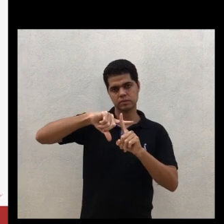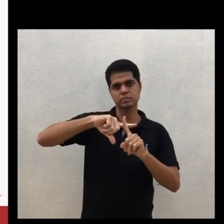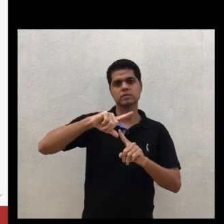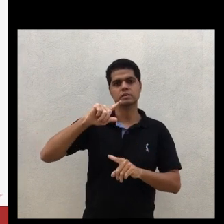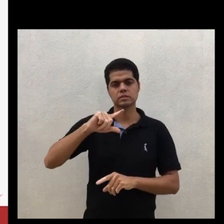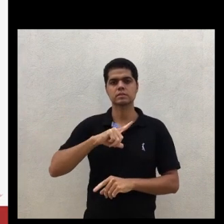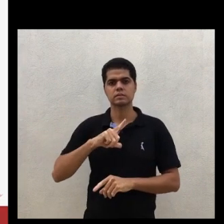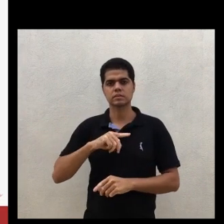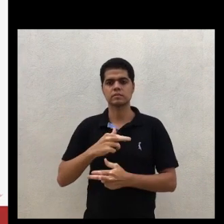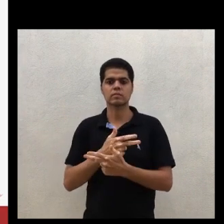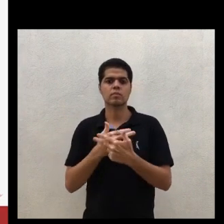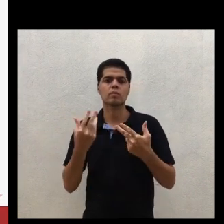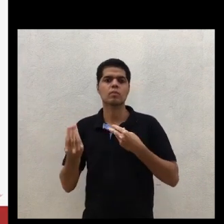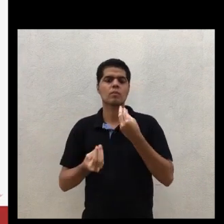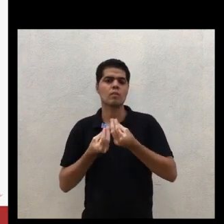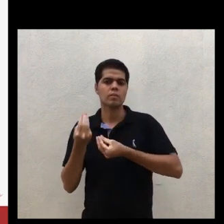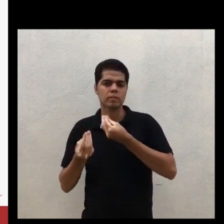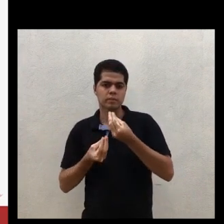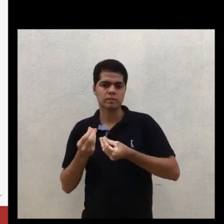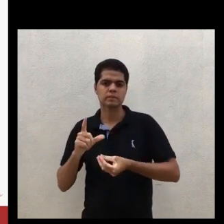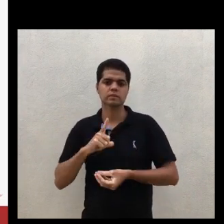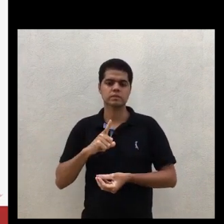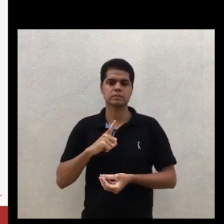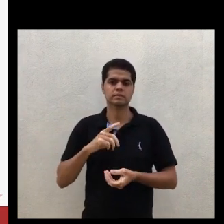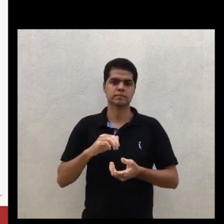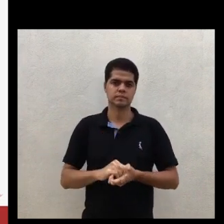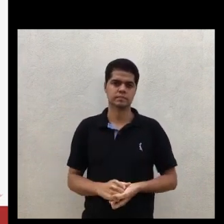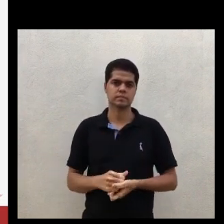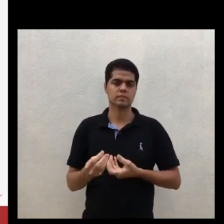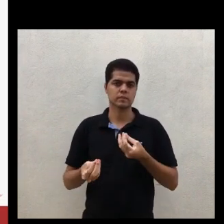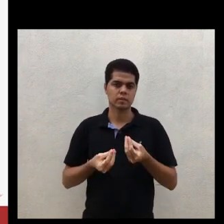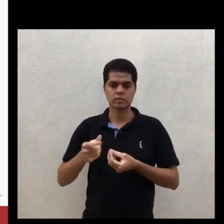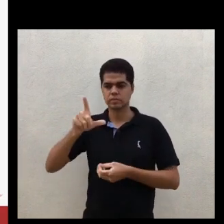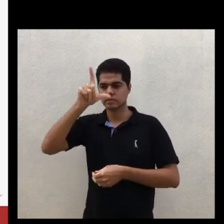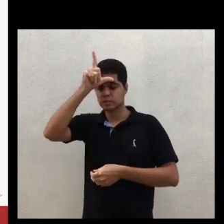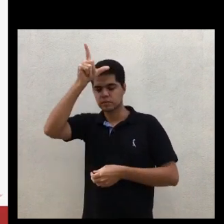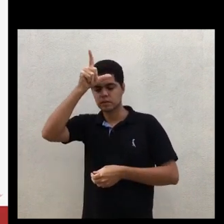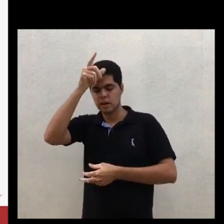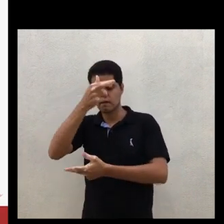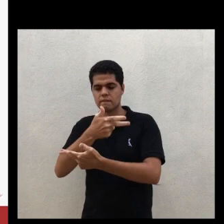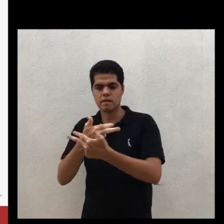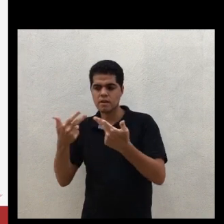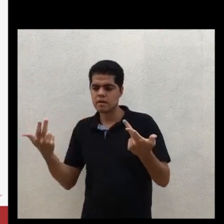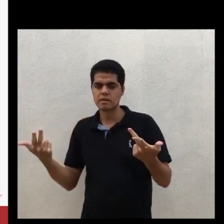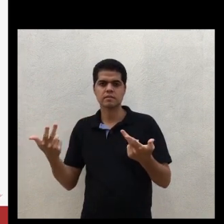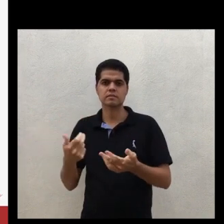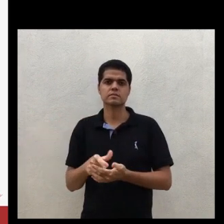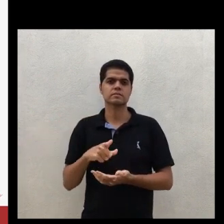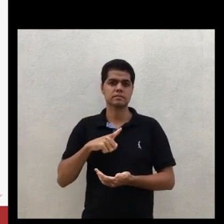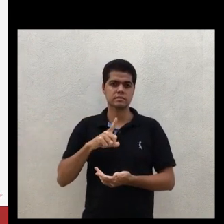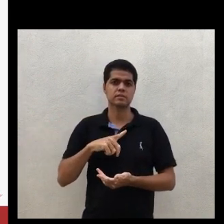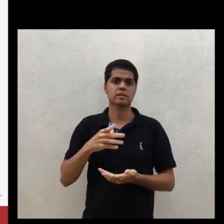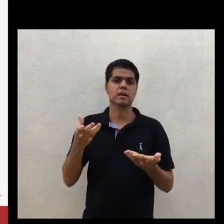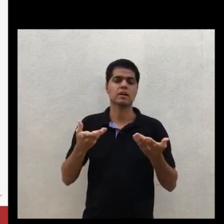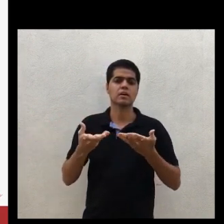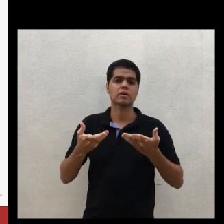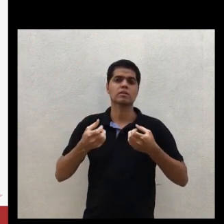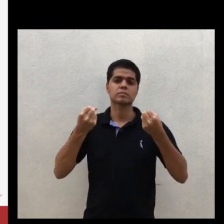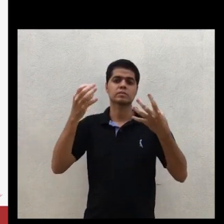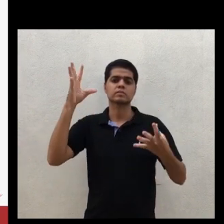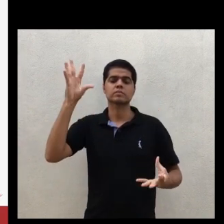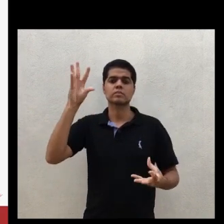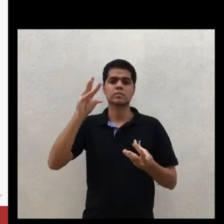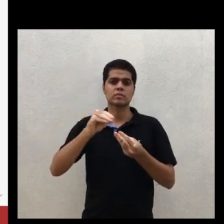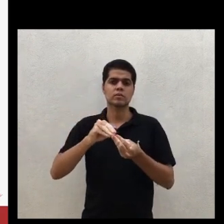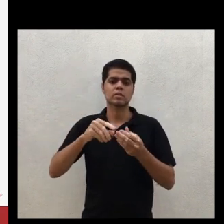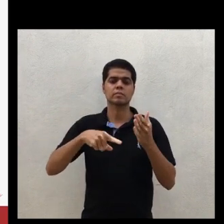Então, a gente viu aí como que a gente pode fazer para brincar com a lógica fuzzy, né? Só voltando